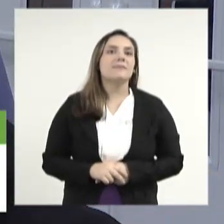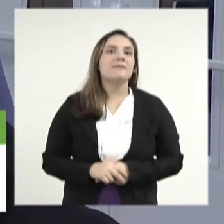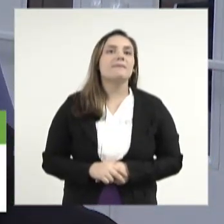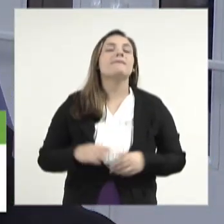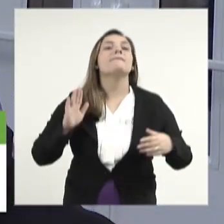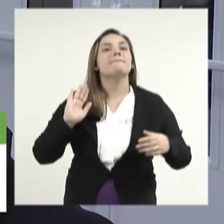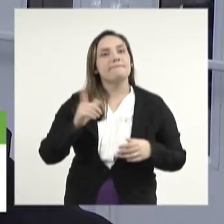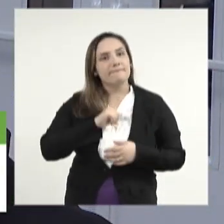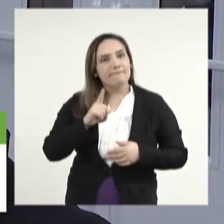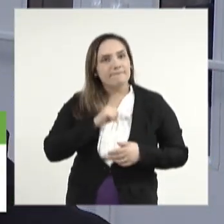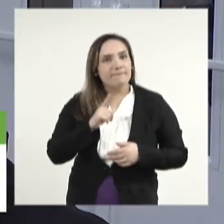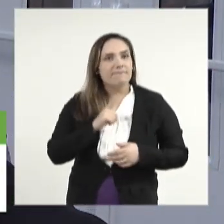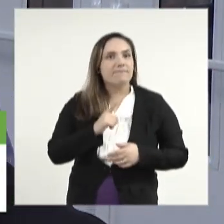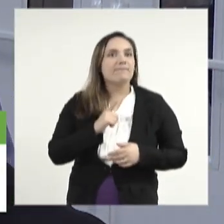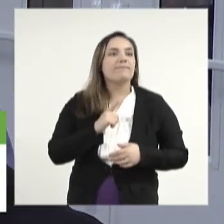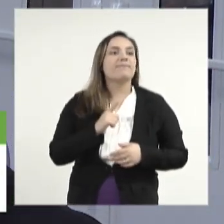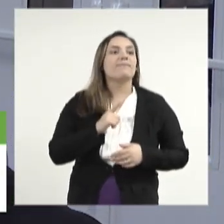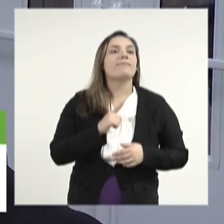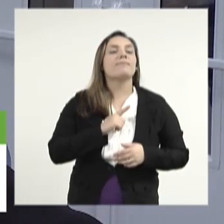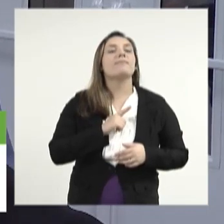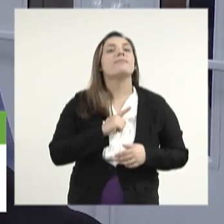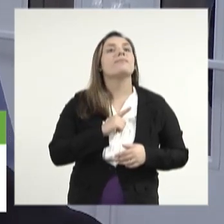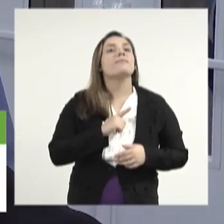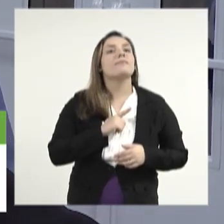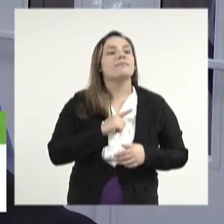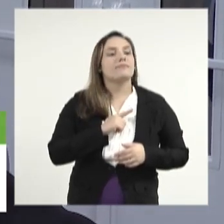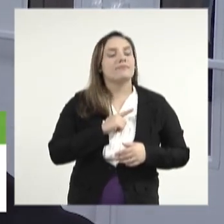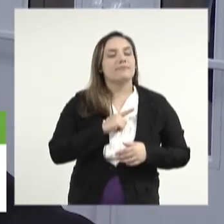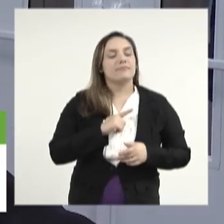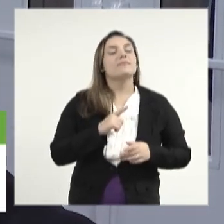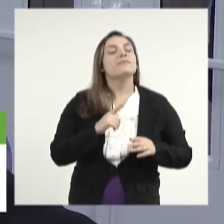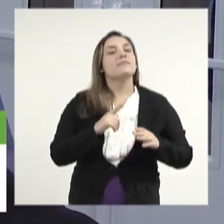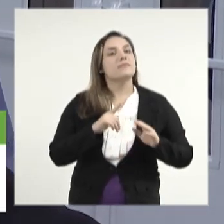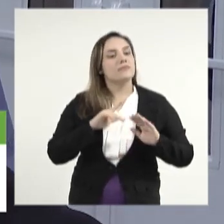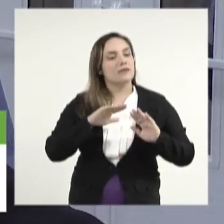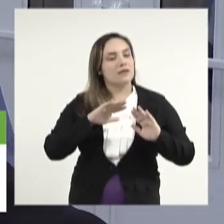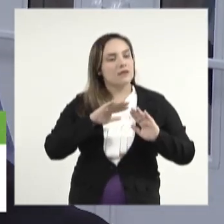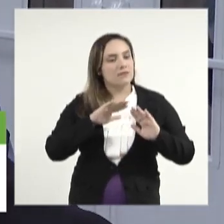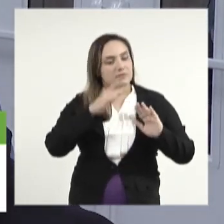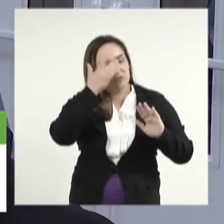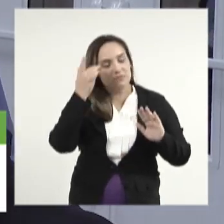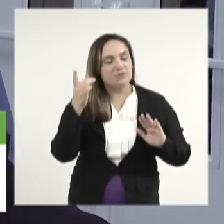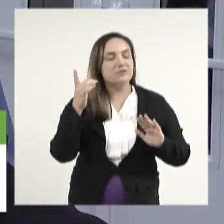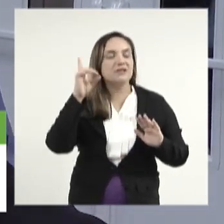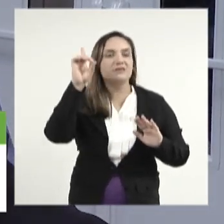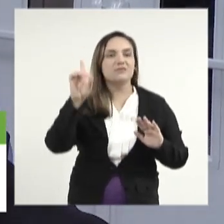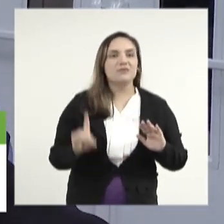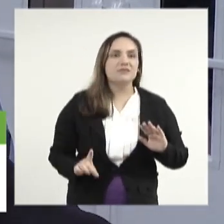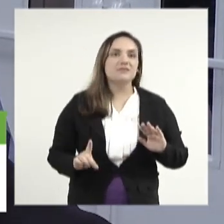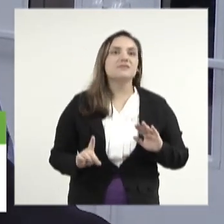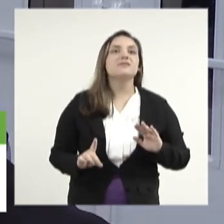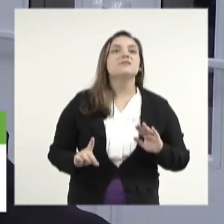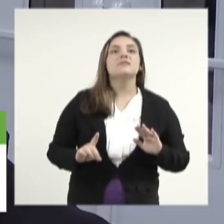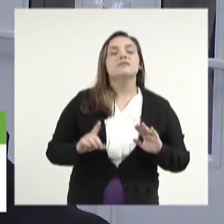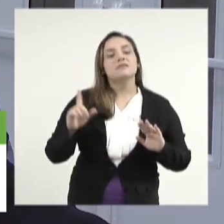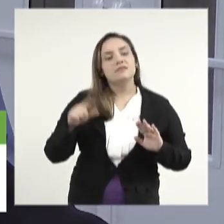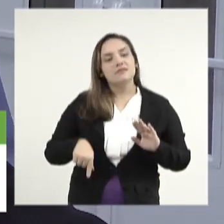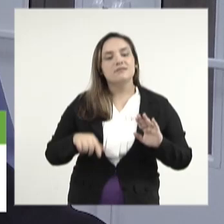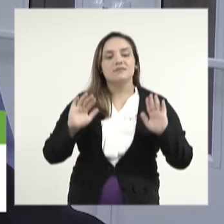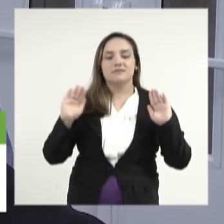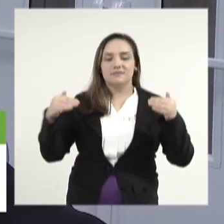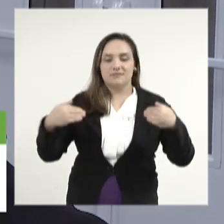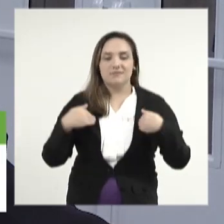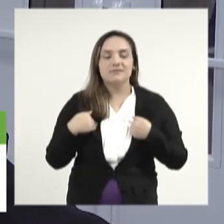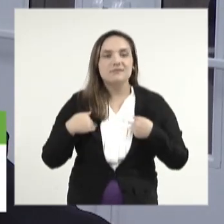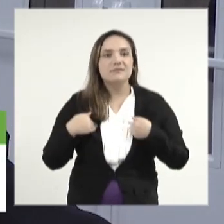Já existe um desconto que é dado às pessoas com deficiência, aos portadores com deficiência, seja ela visual, autismo,